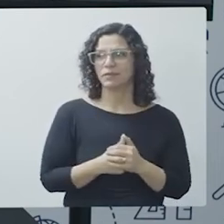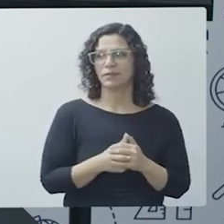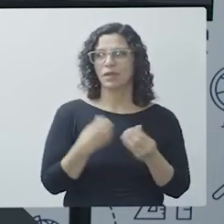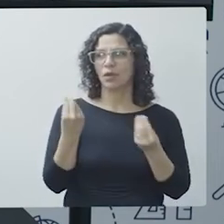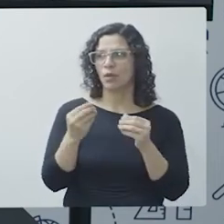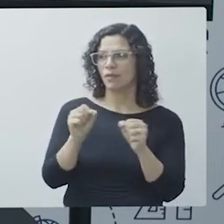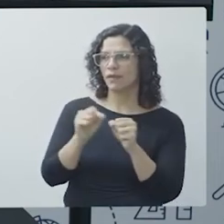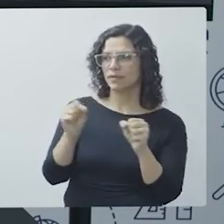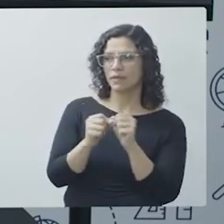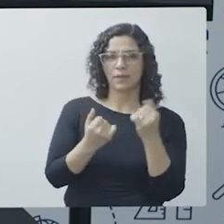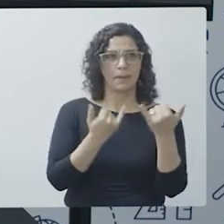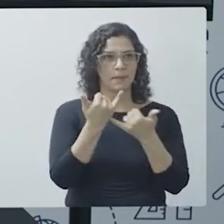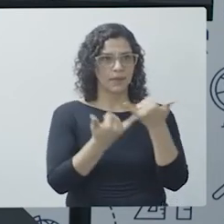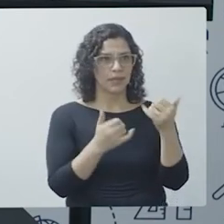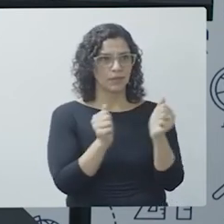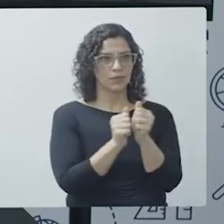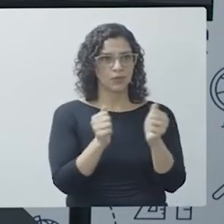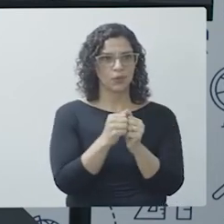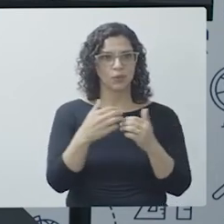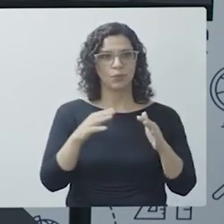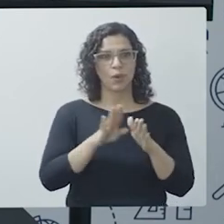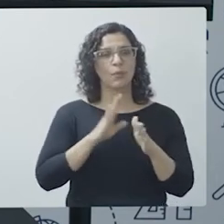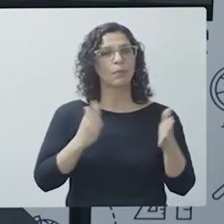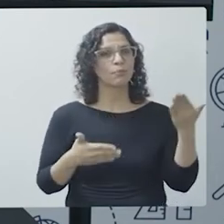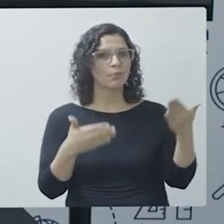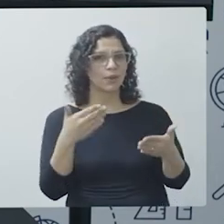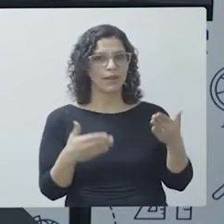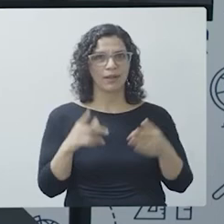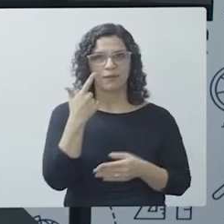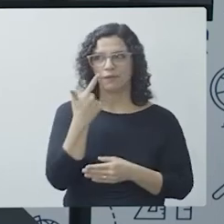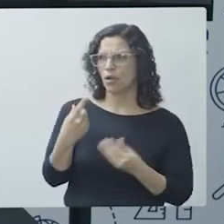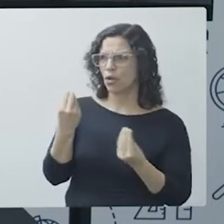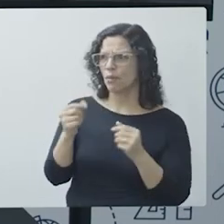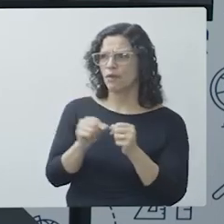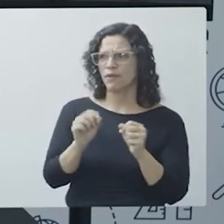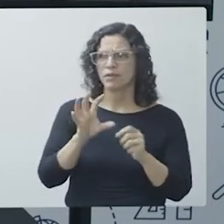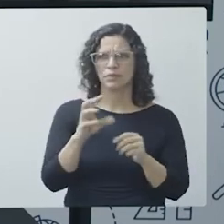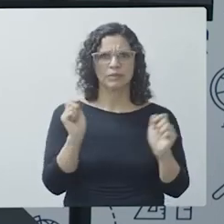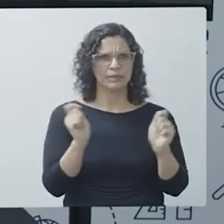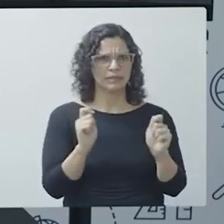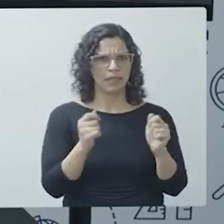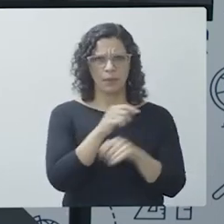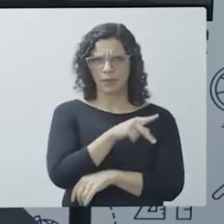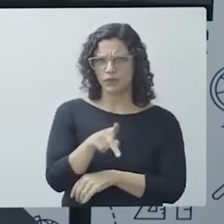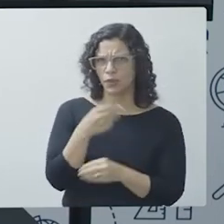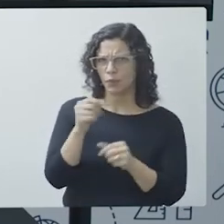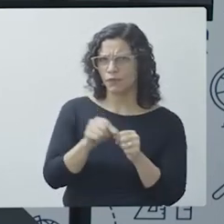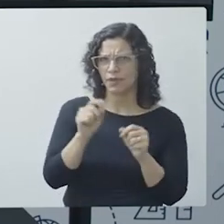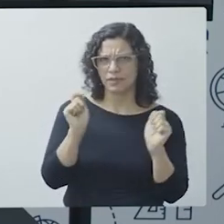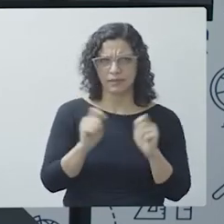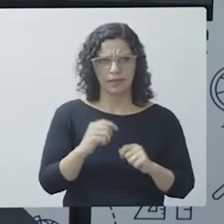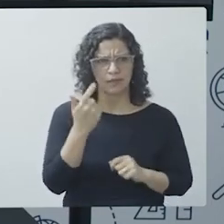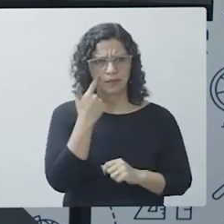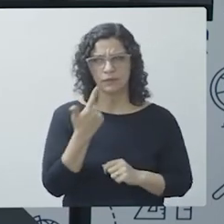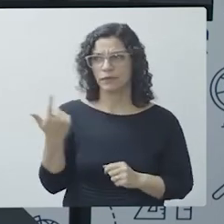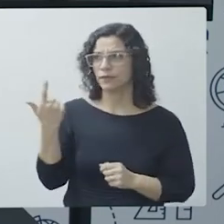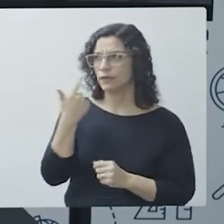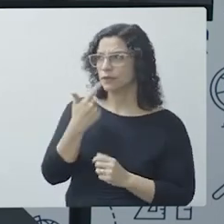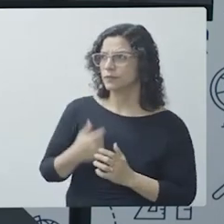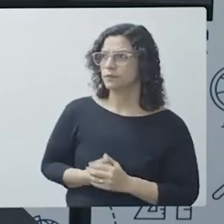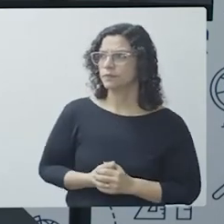do corpo para montar então a posição do boneco. Como é que vai ficar isso, hein, professora? Vamos